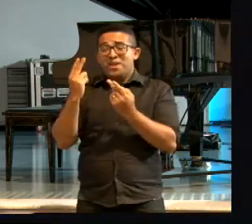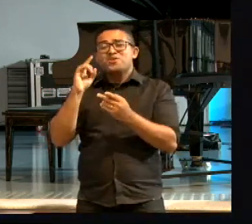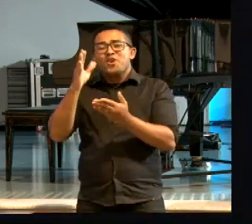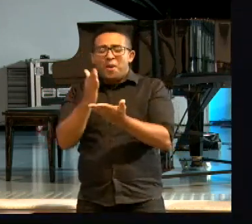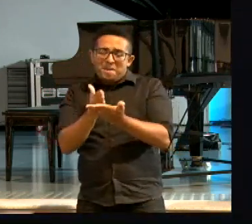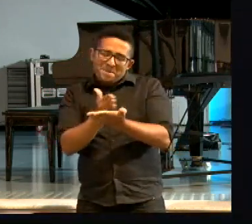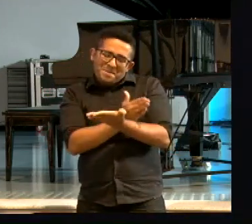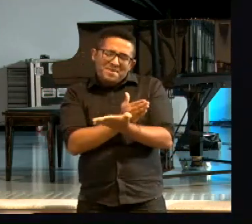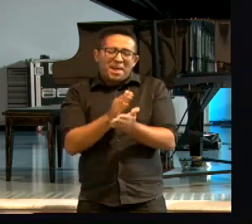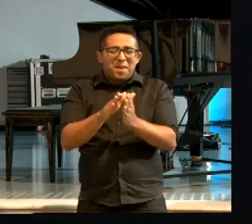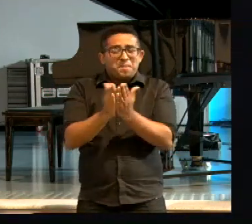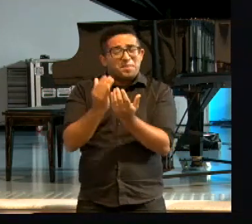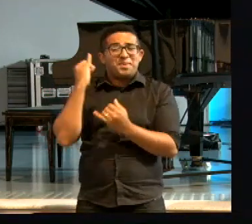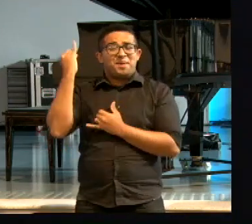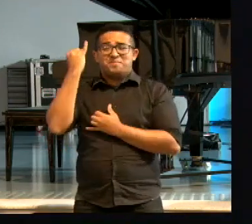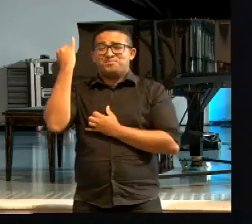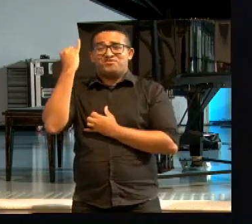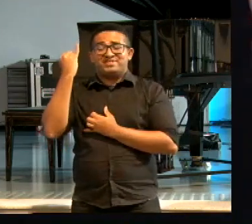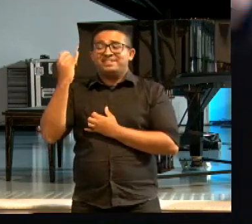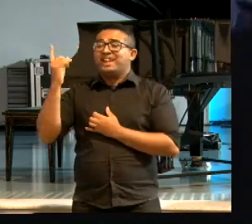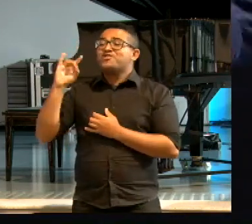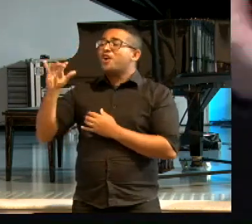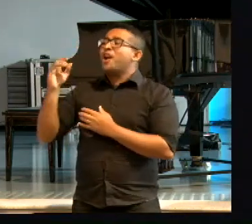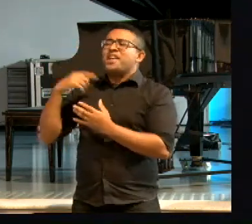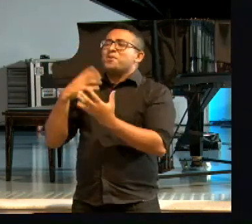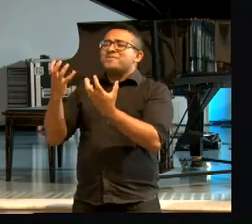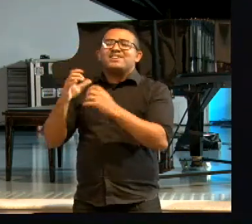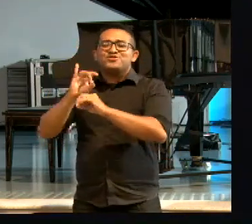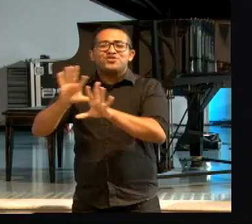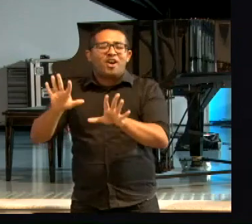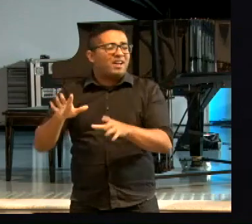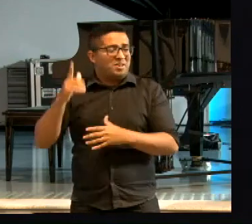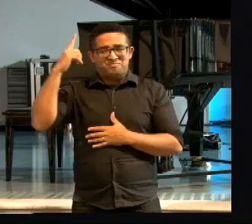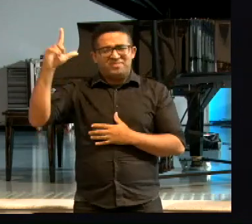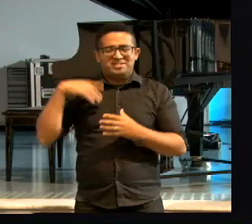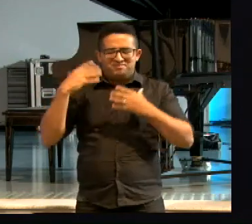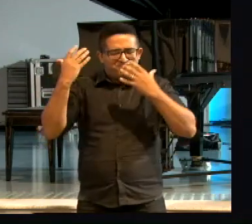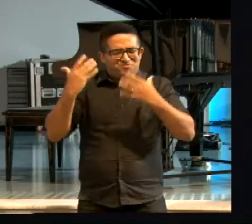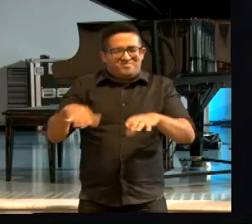da palavra dEle é que fosse importante ou interessante para nós, e a gente descarta o resto.